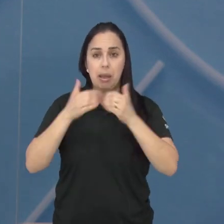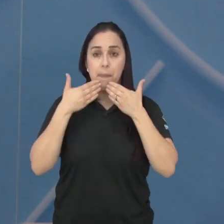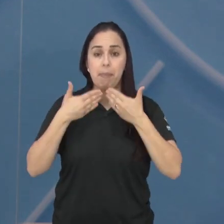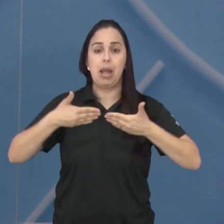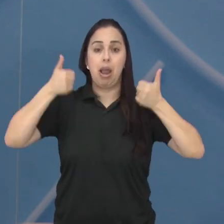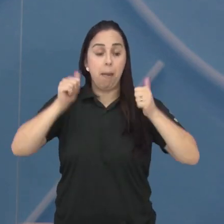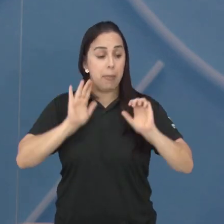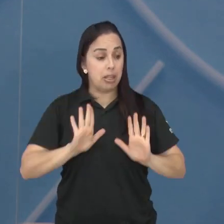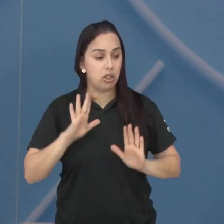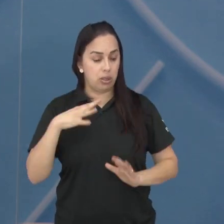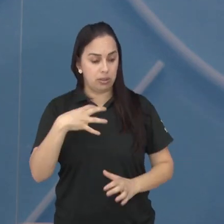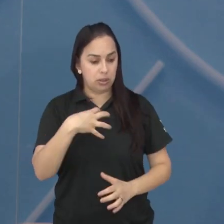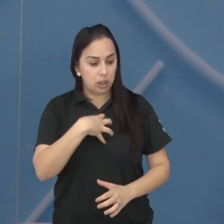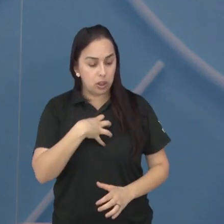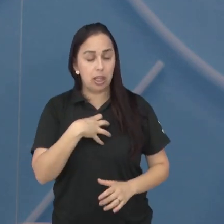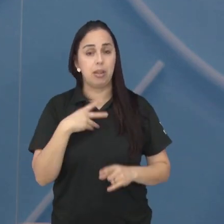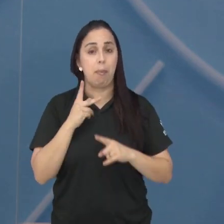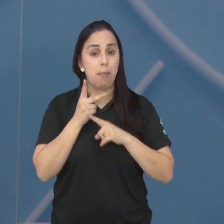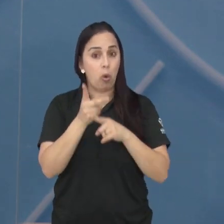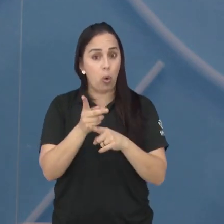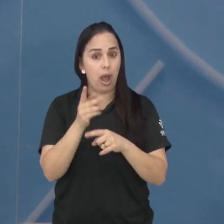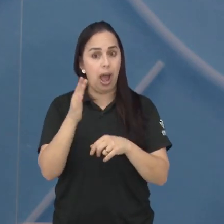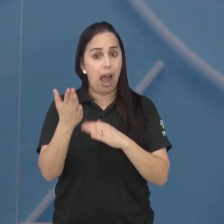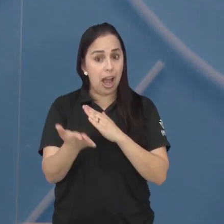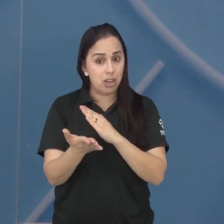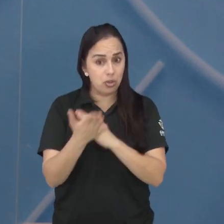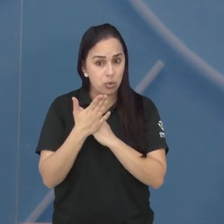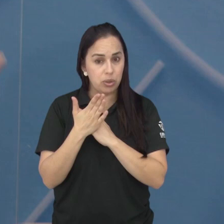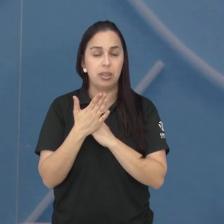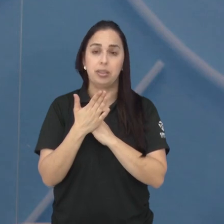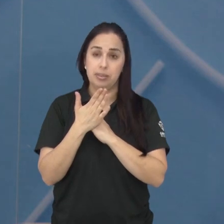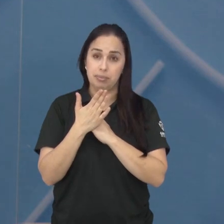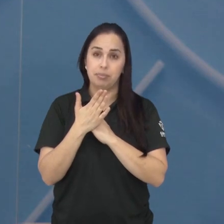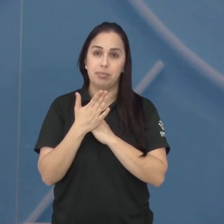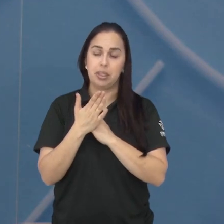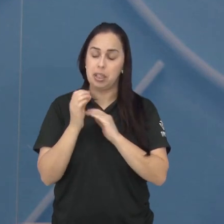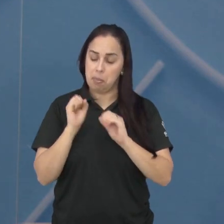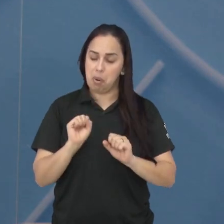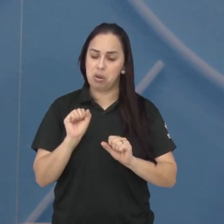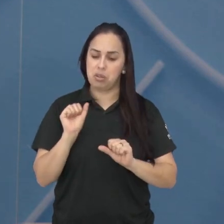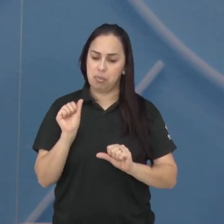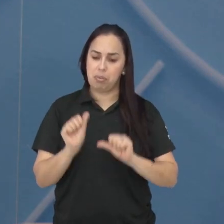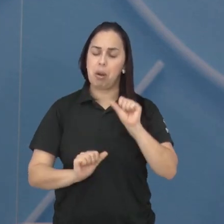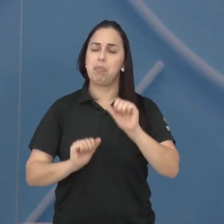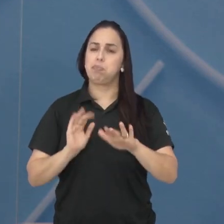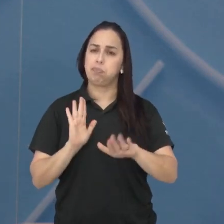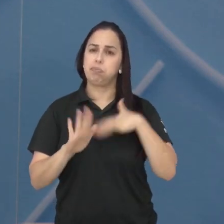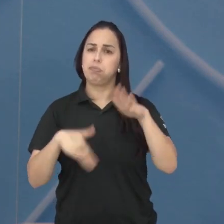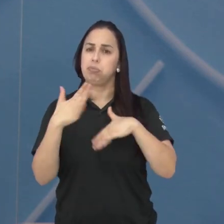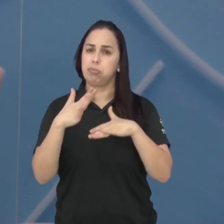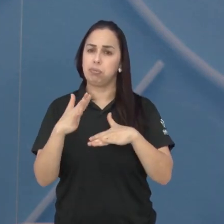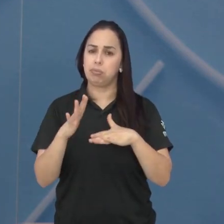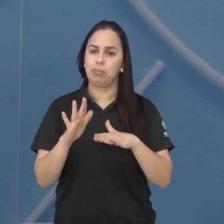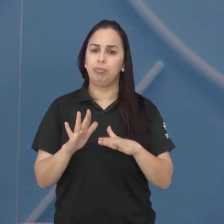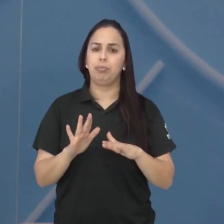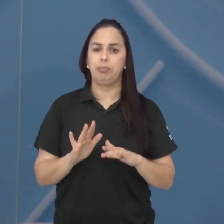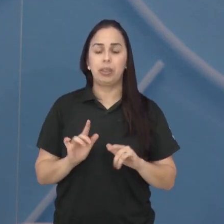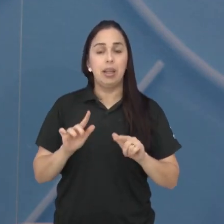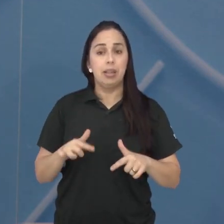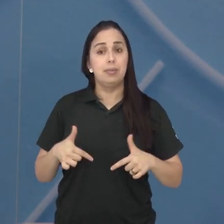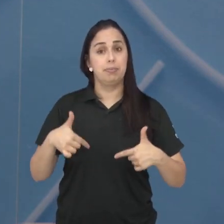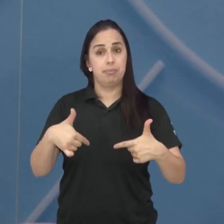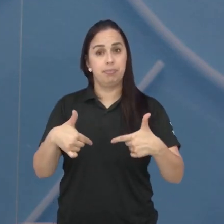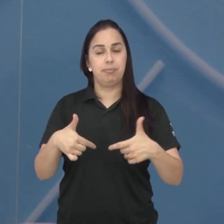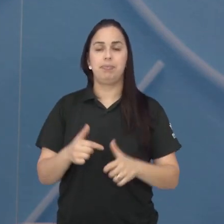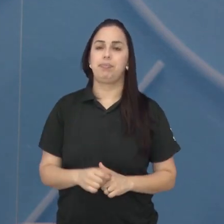gente se mantenha bem, de que a gente vá procurar ajuda, enfim, de que existe superação, esperança de superação no sentido mais ativo,